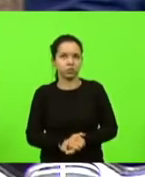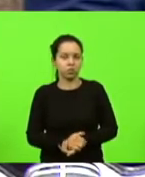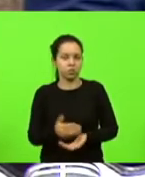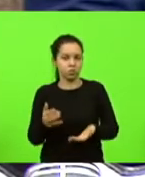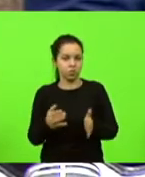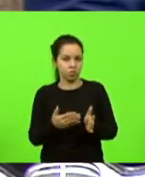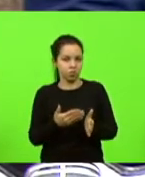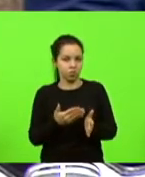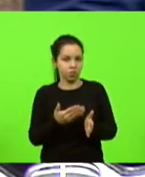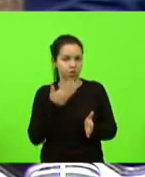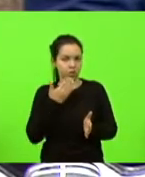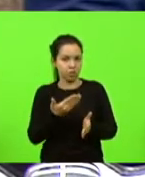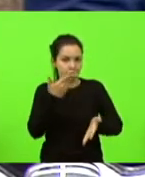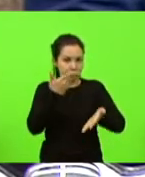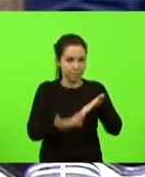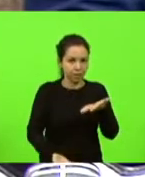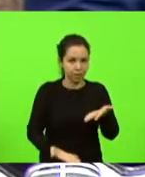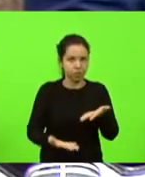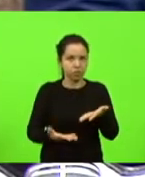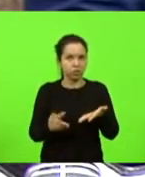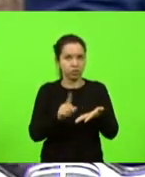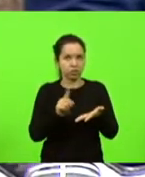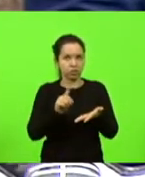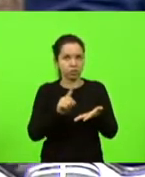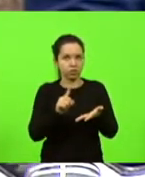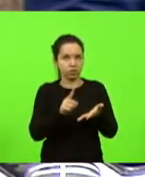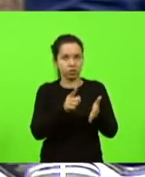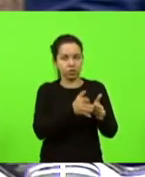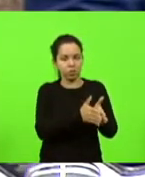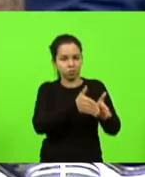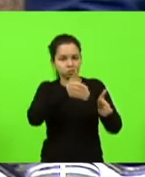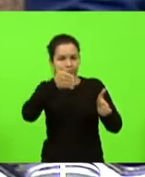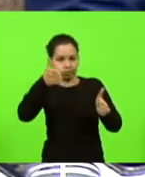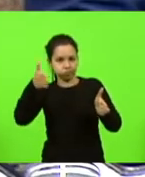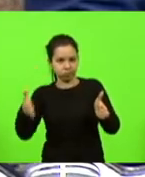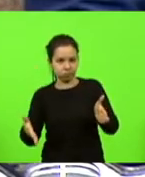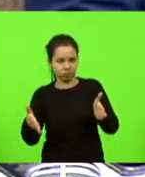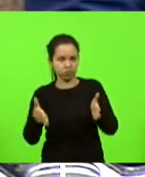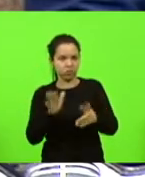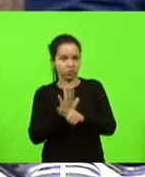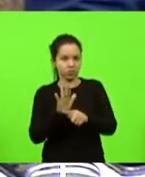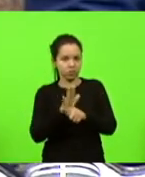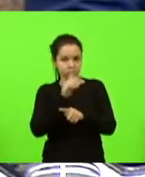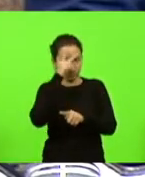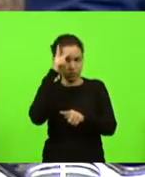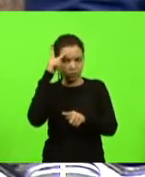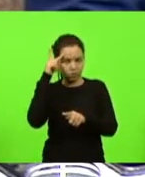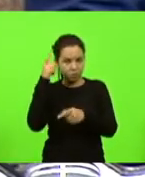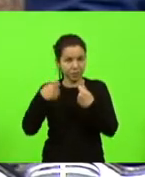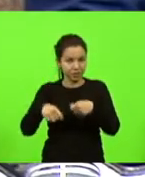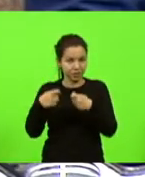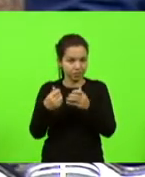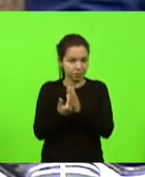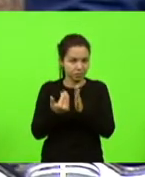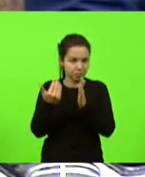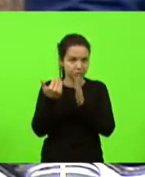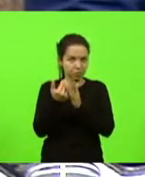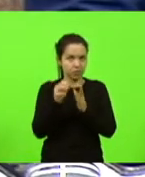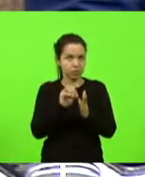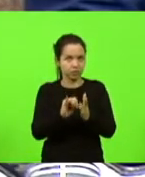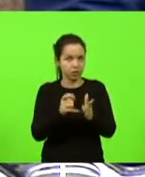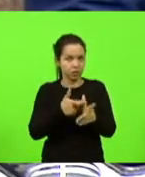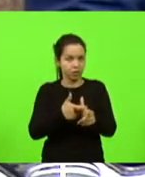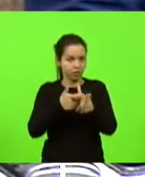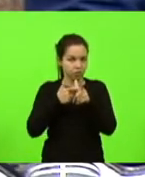mérito. Ele estende as parcelas e ajuda quem mais precisa. Se houver algum devedor antigo que